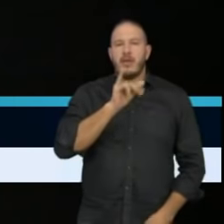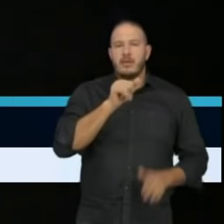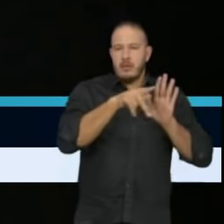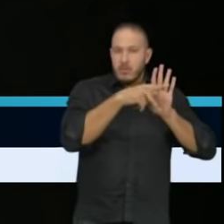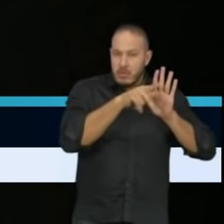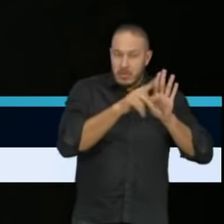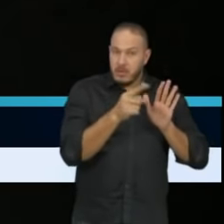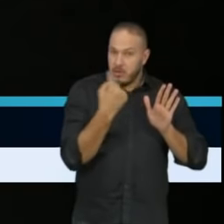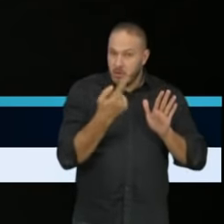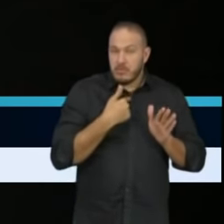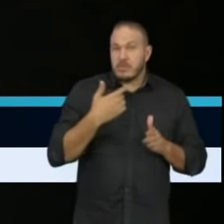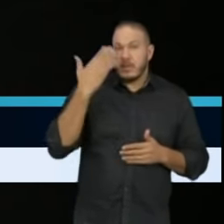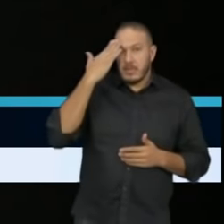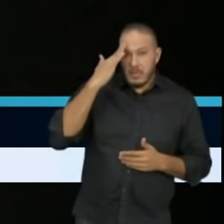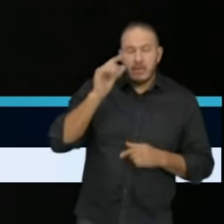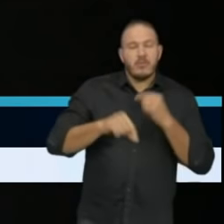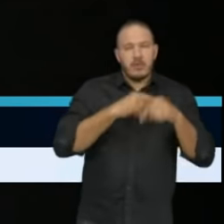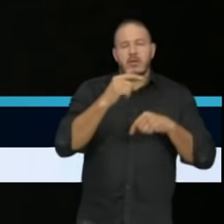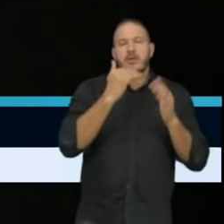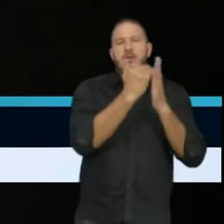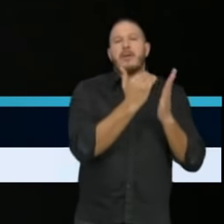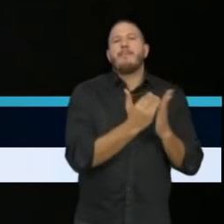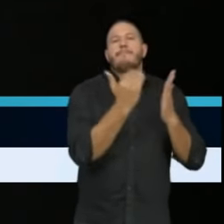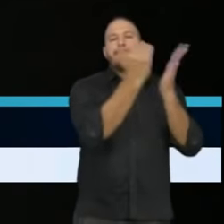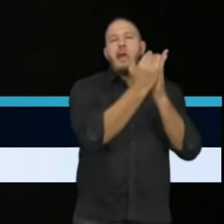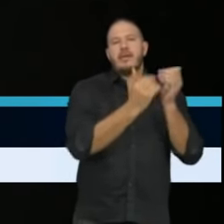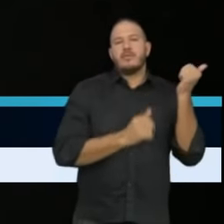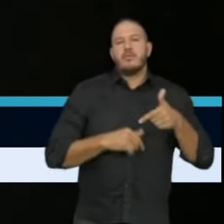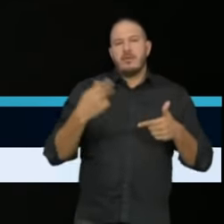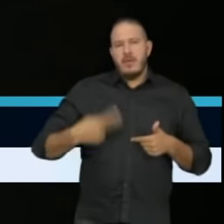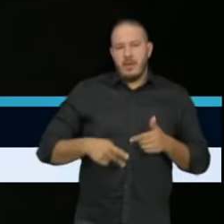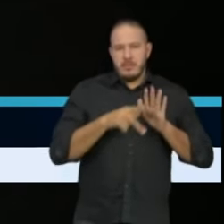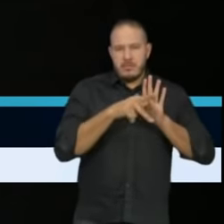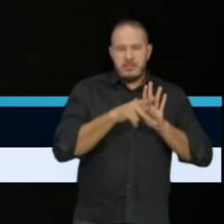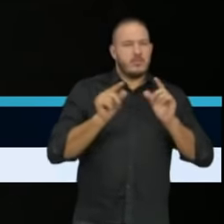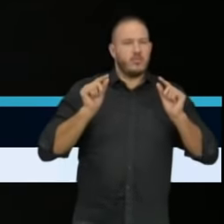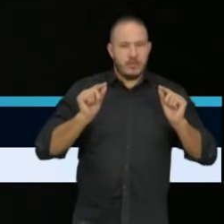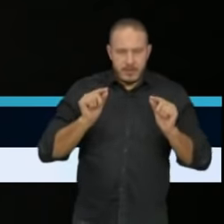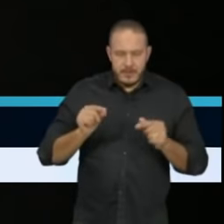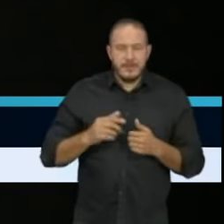consideramos maior do que esta, que é a seguinte.